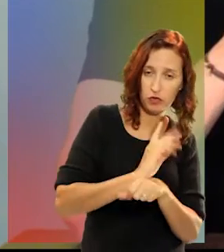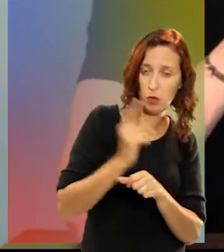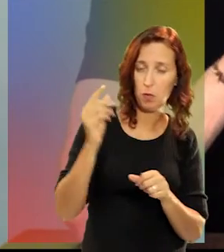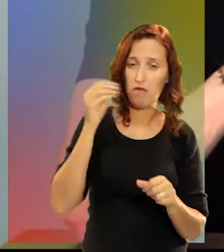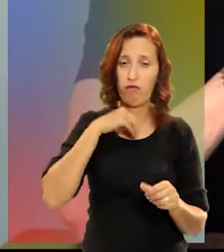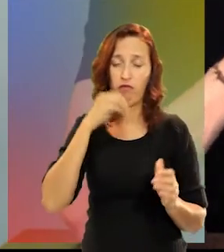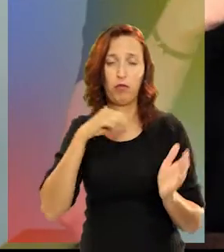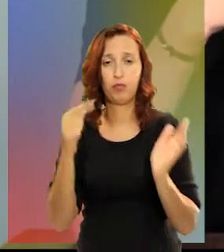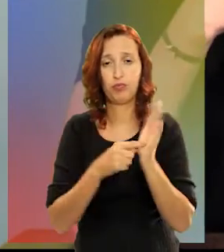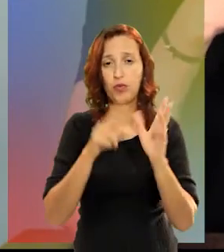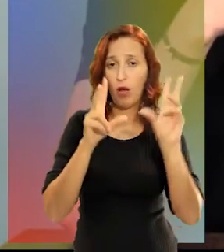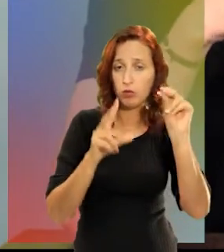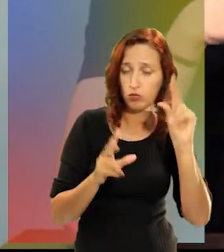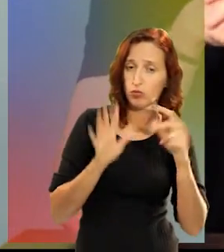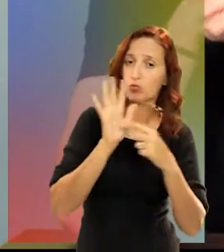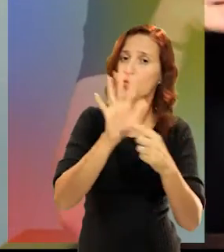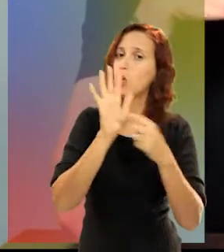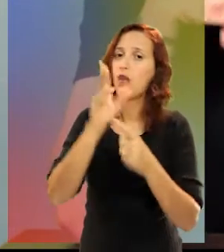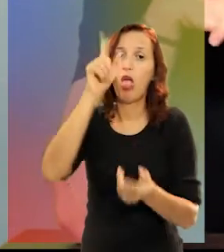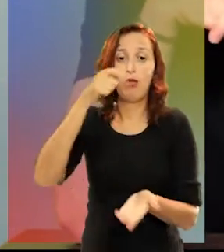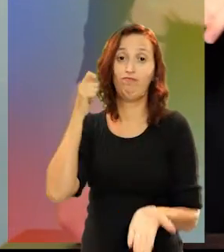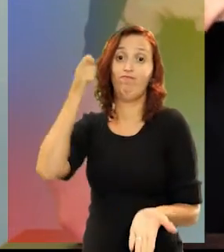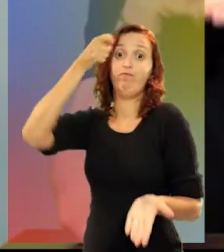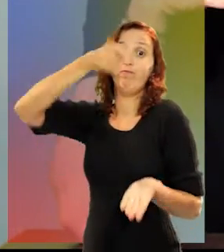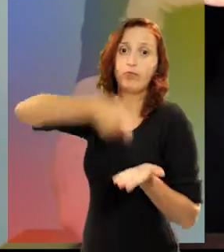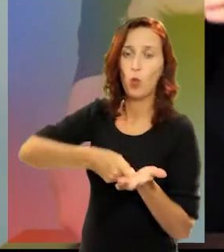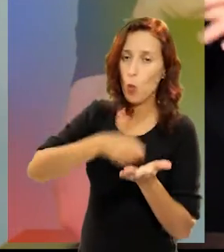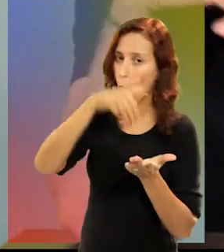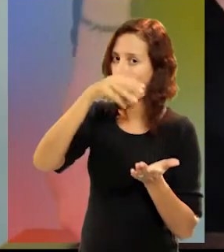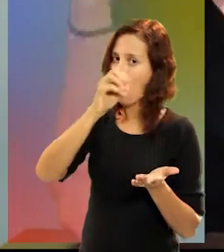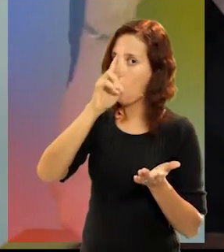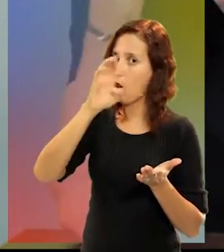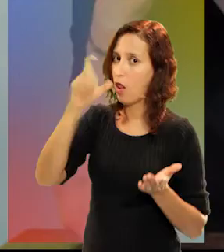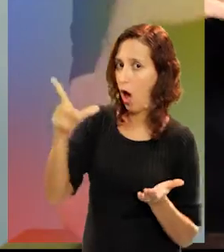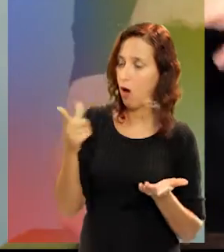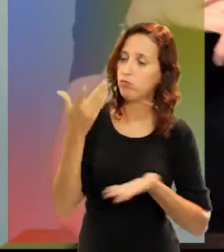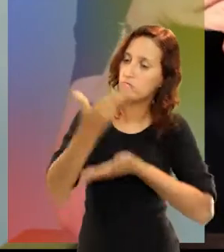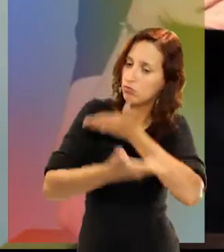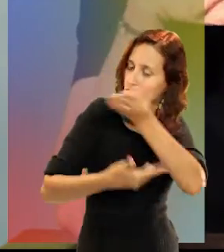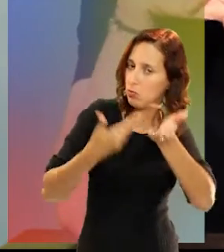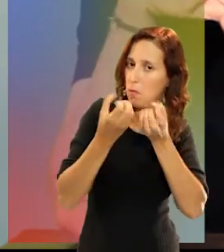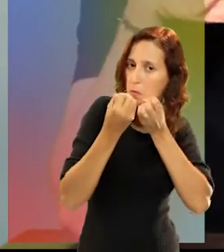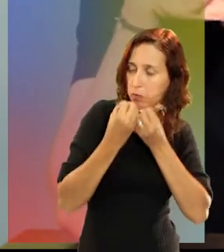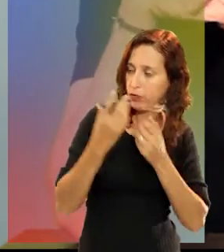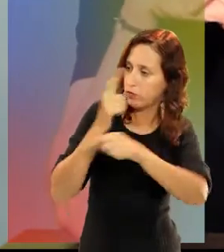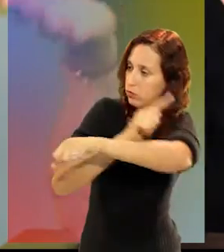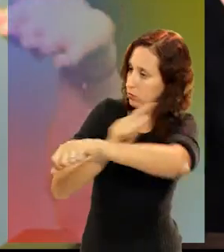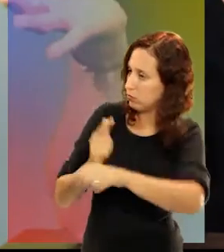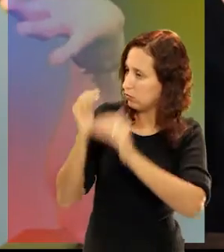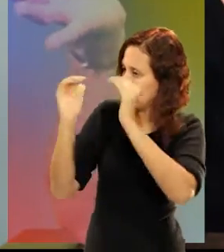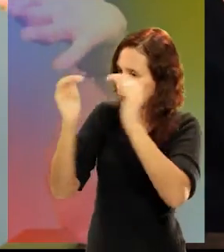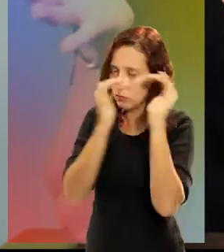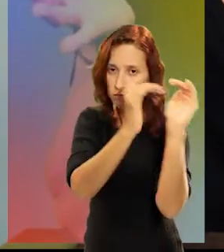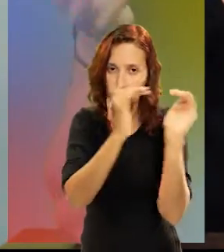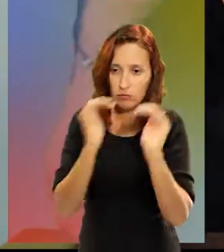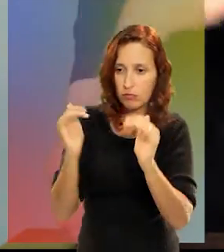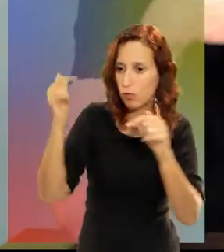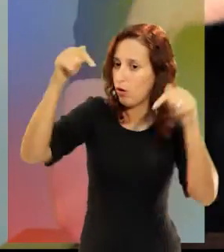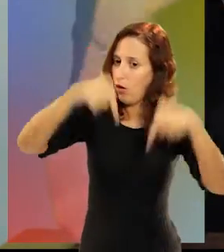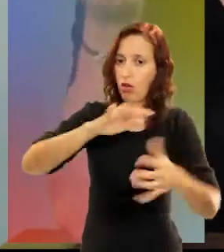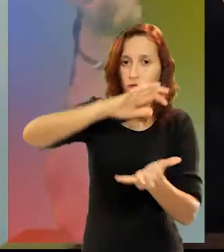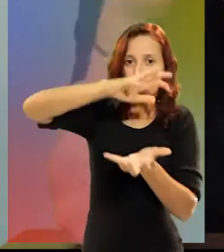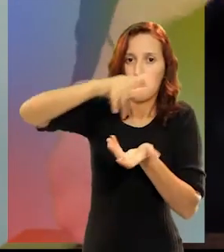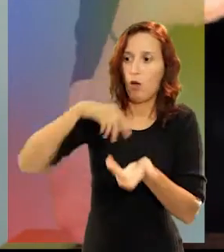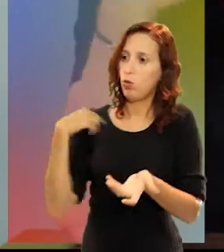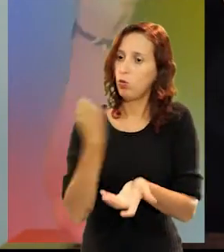único lar que nós conhecemos. Isso nos mostra a obrigação moral que nós temos de tratarmos bem uns aos outros, porque aparentemente é aqui que é o nosso